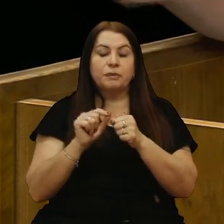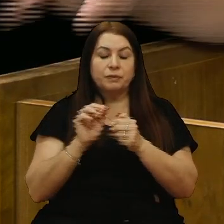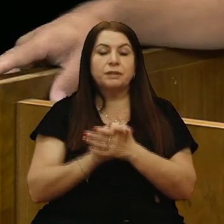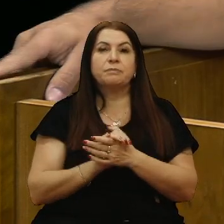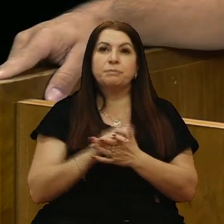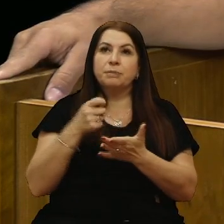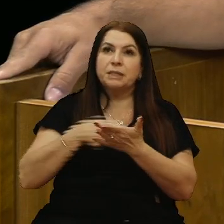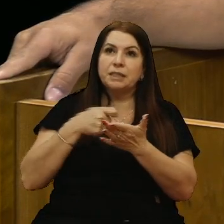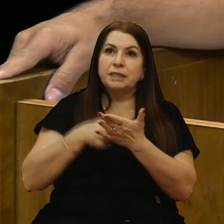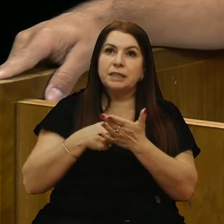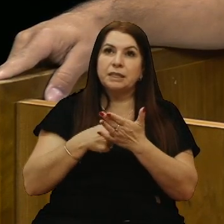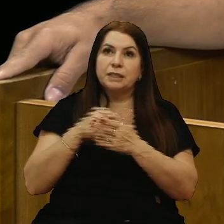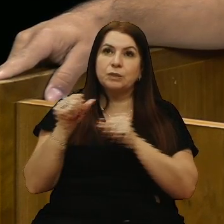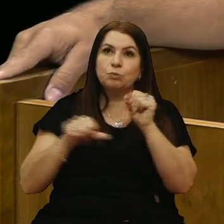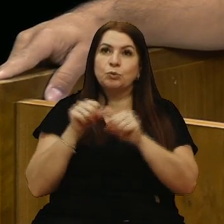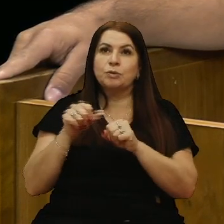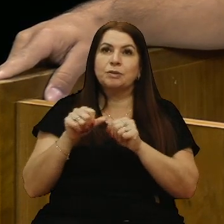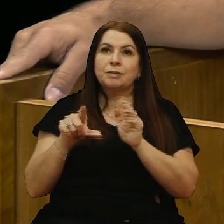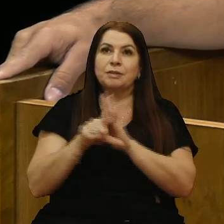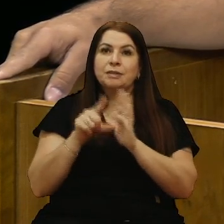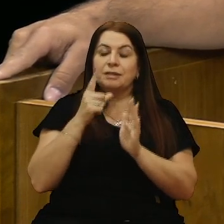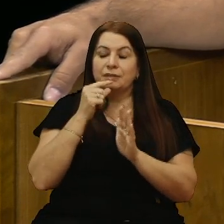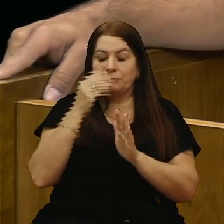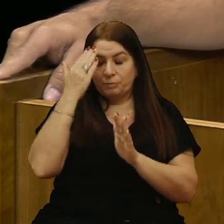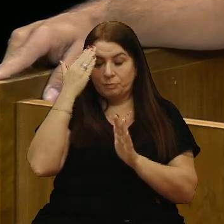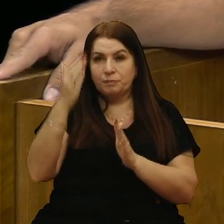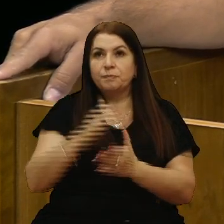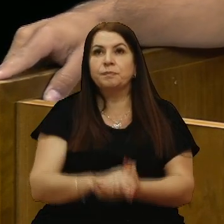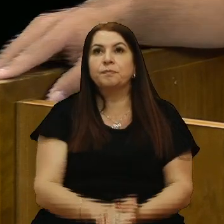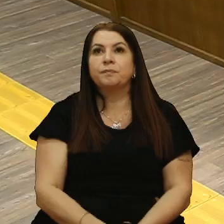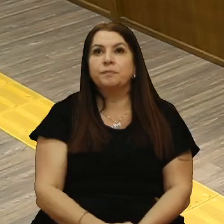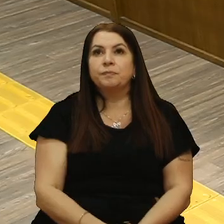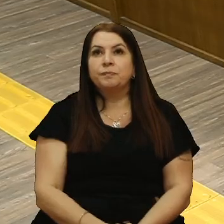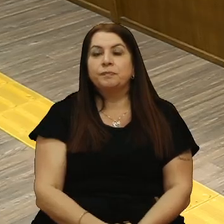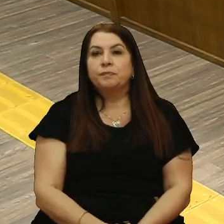para tentar essa modernização da Lei das Águas. Muito obrigado a todos. Obrigado.